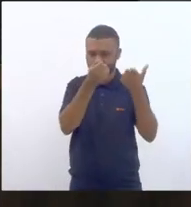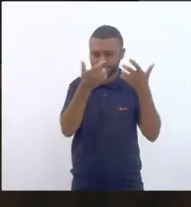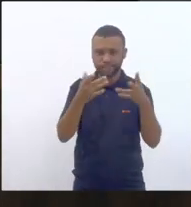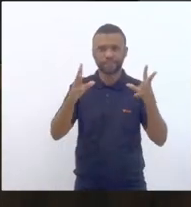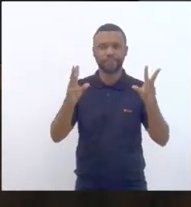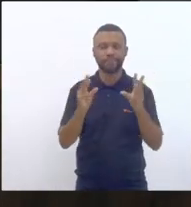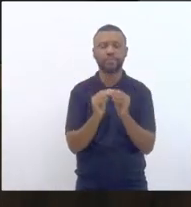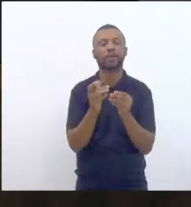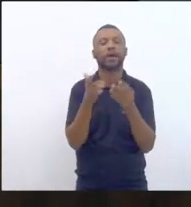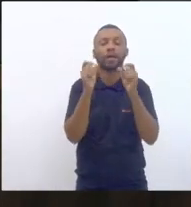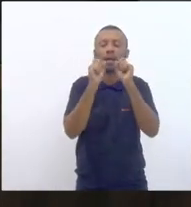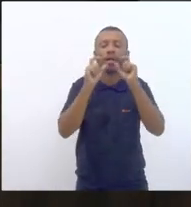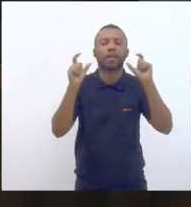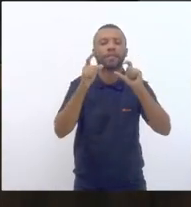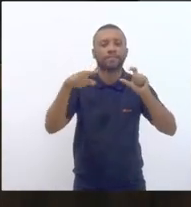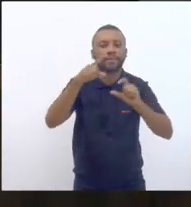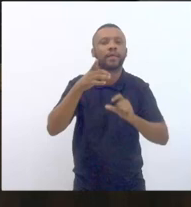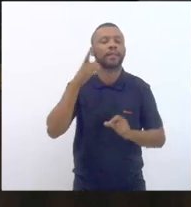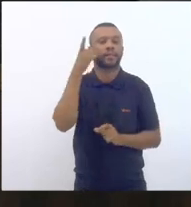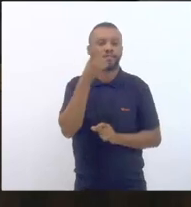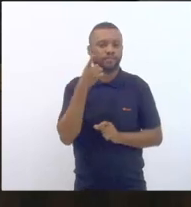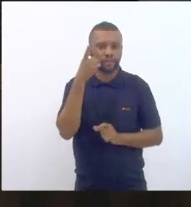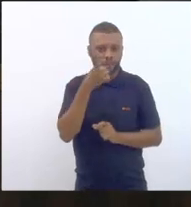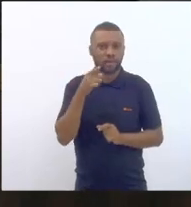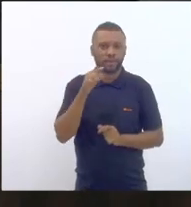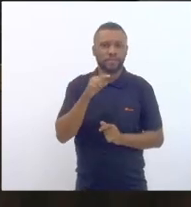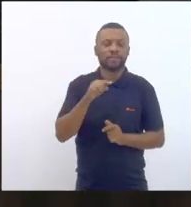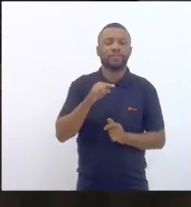Quero chamar a atenção dos senhores parlamentares.